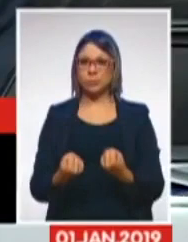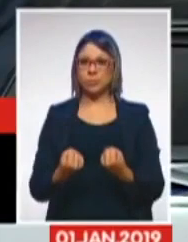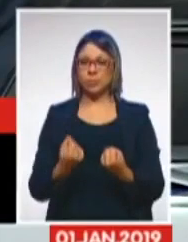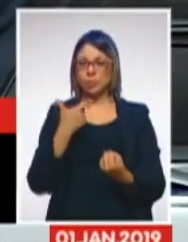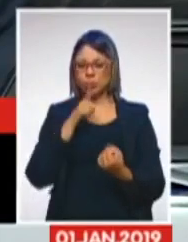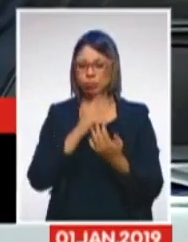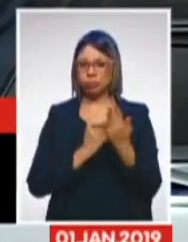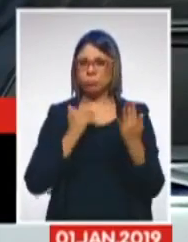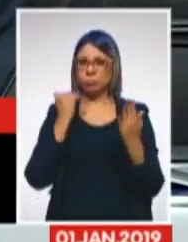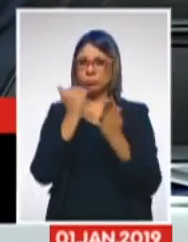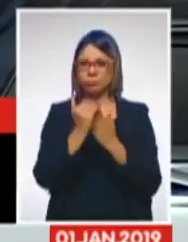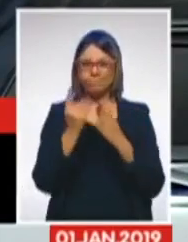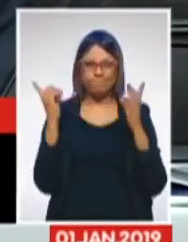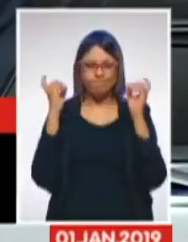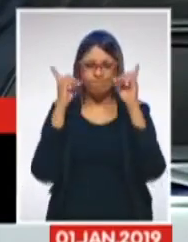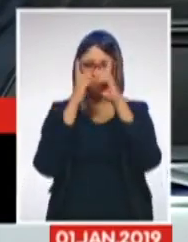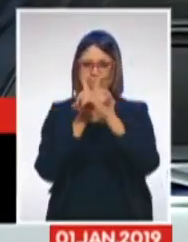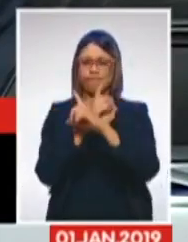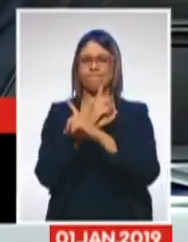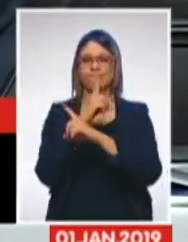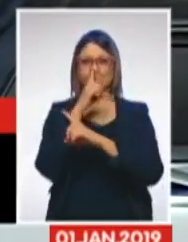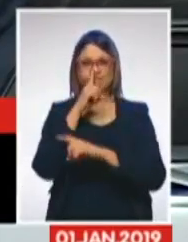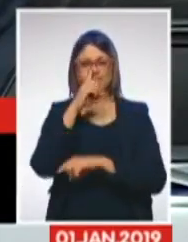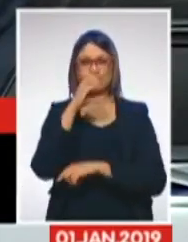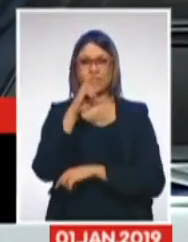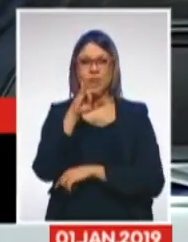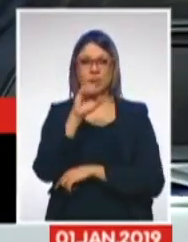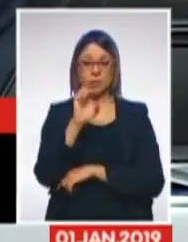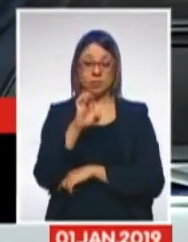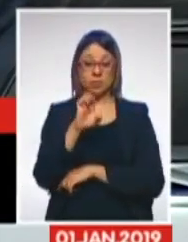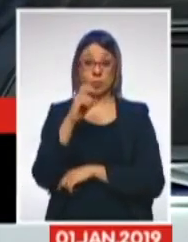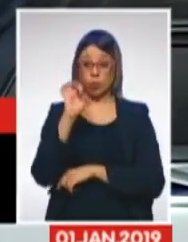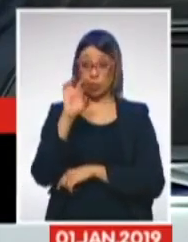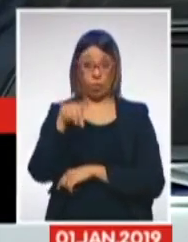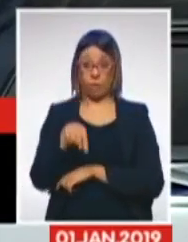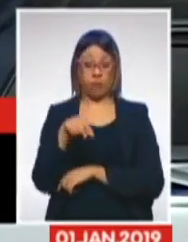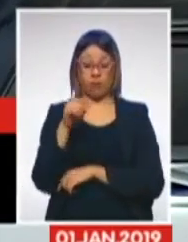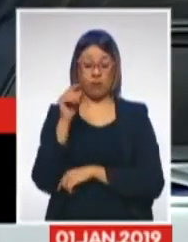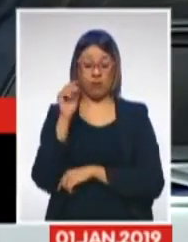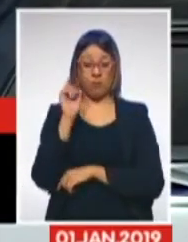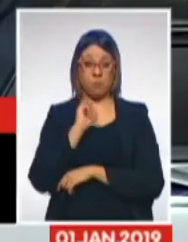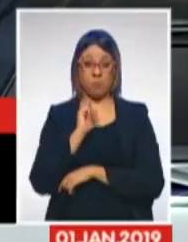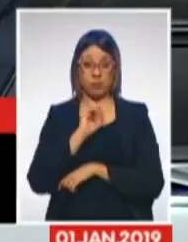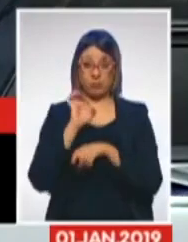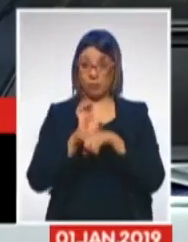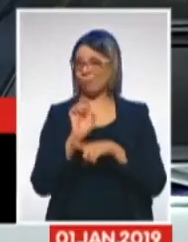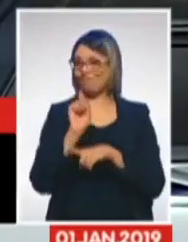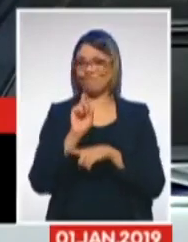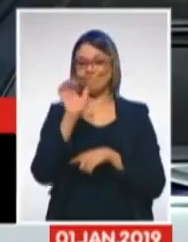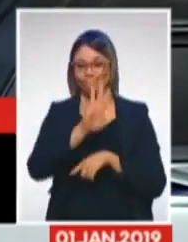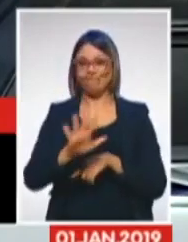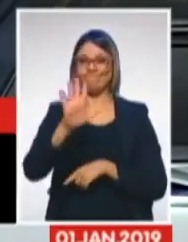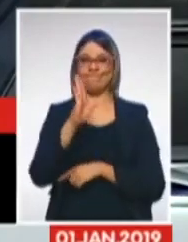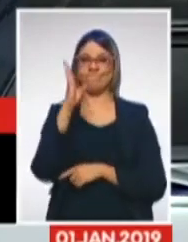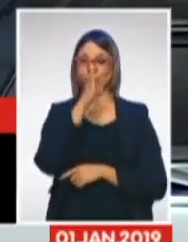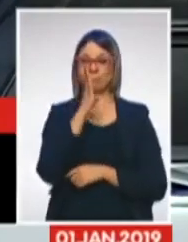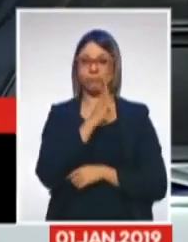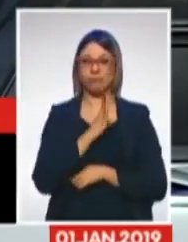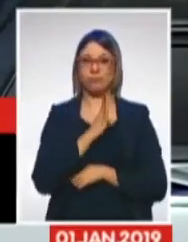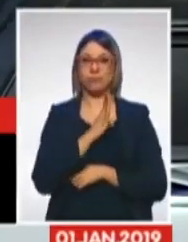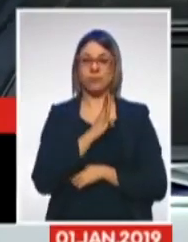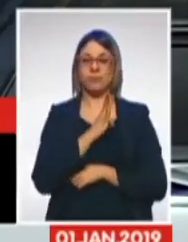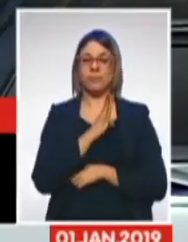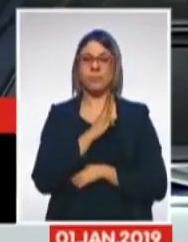superar uma grave crise presente não só no Estado, mas em todo o nosso país. Este